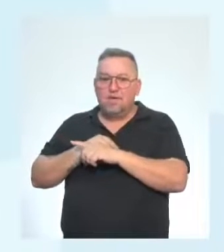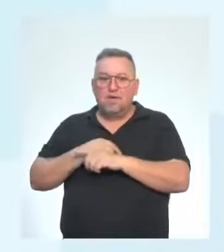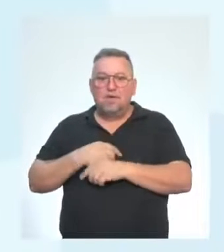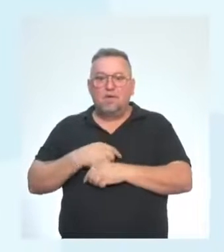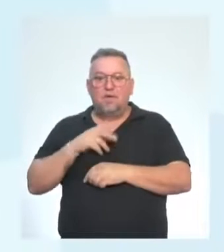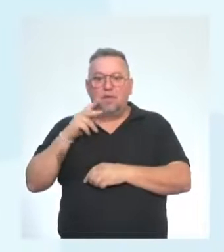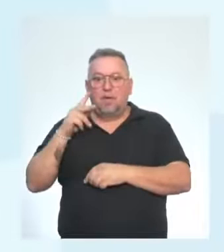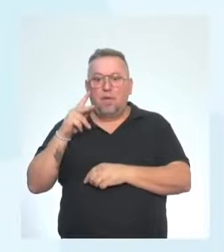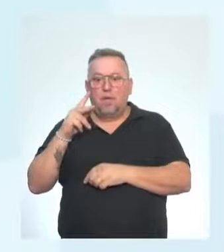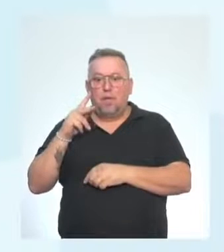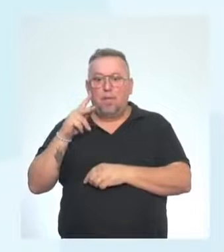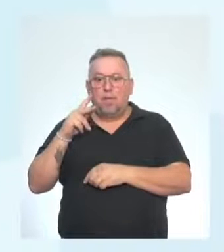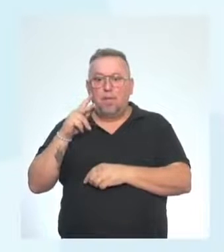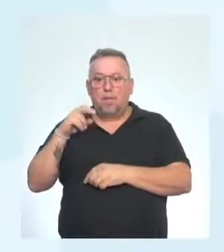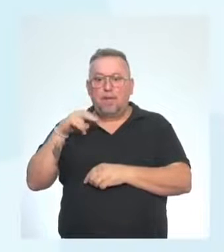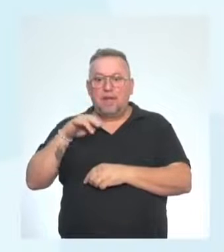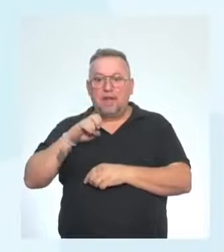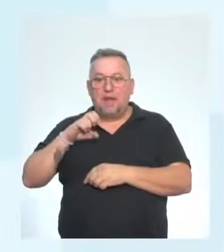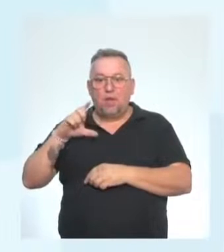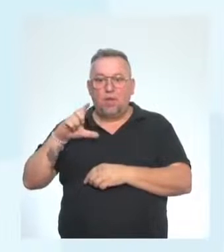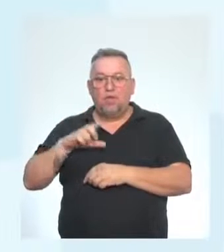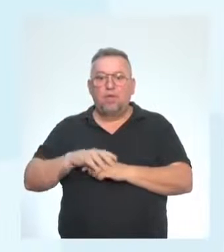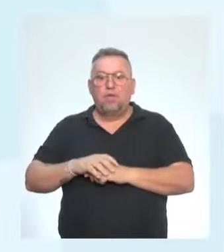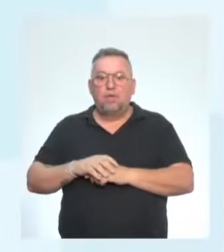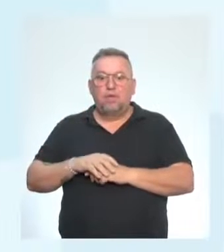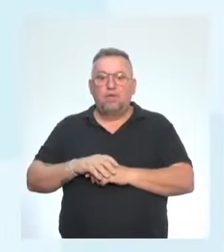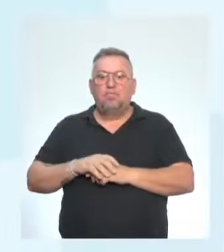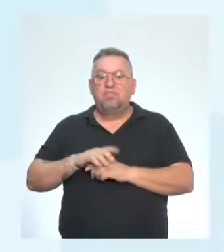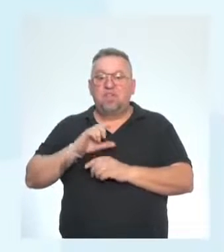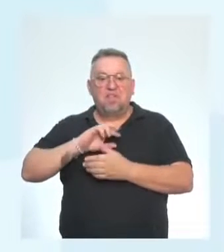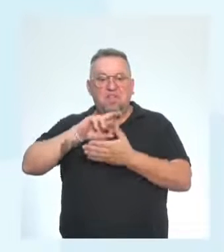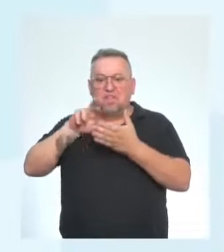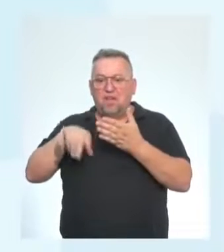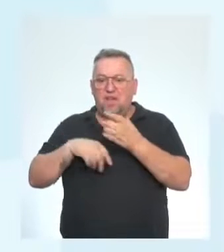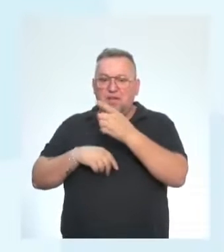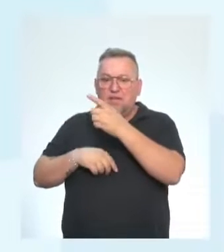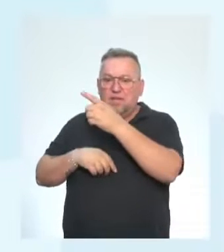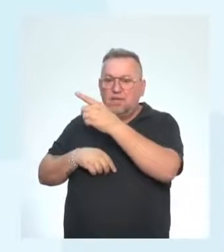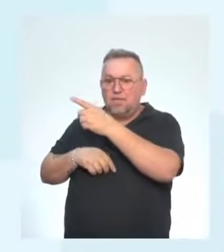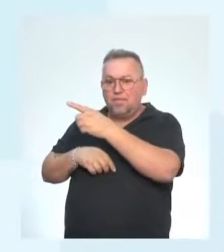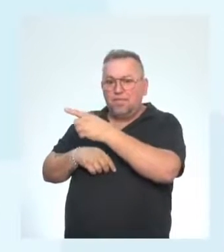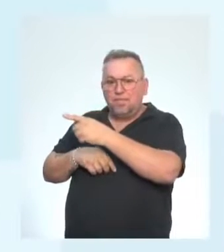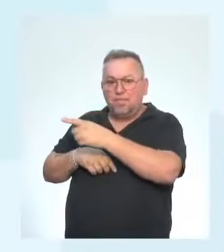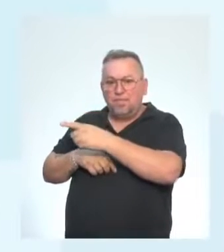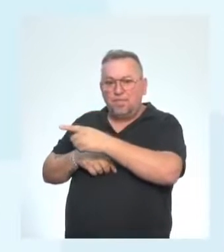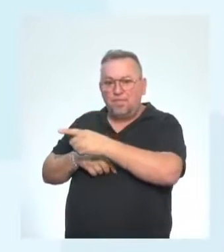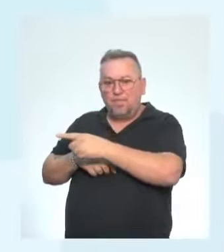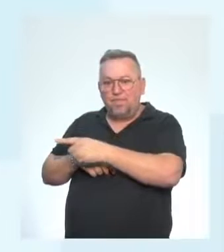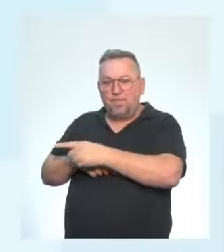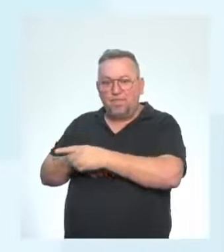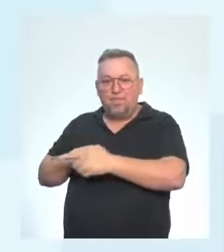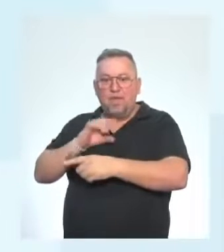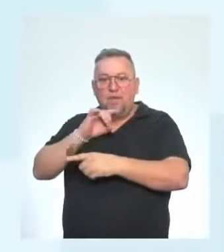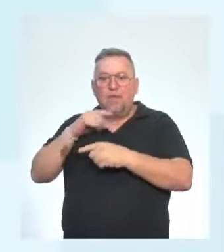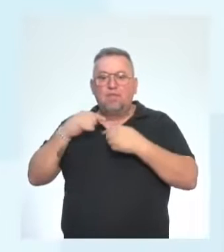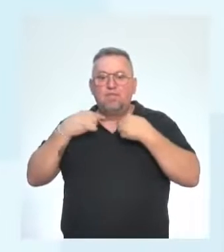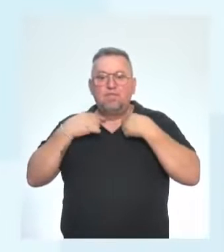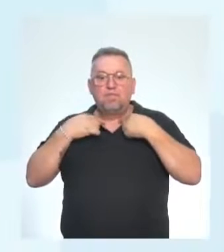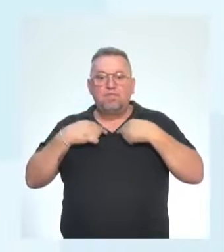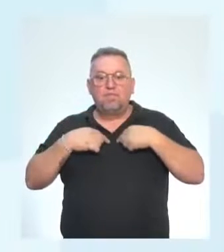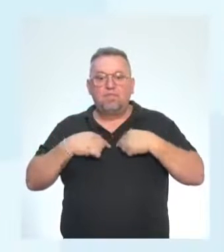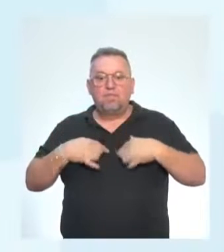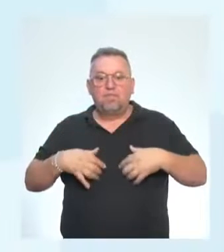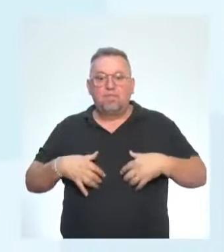lembra pinel, né? Hipófise, tireoide, timo, suprarrenal,